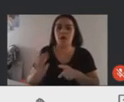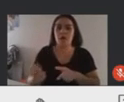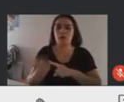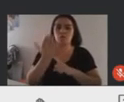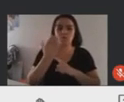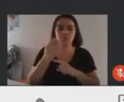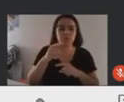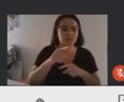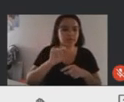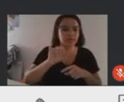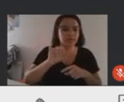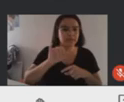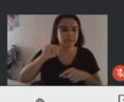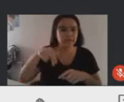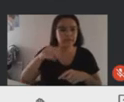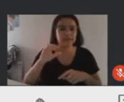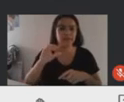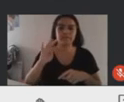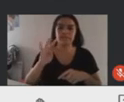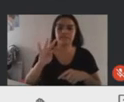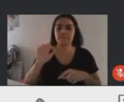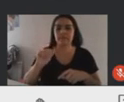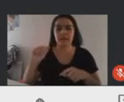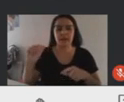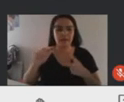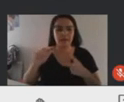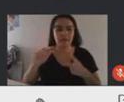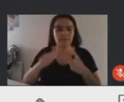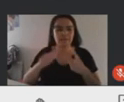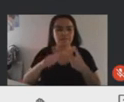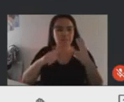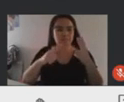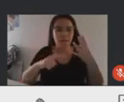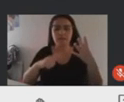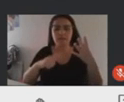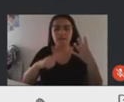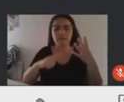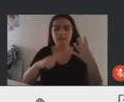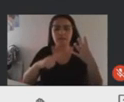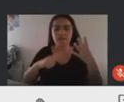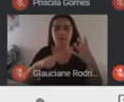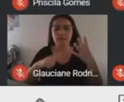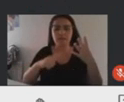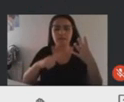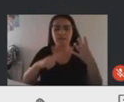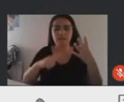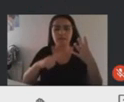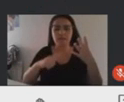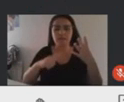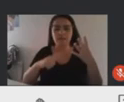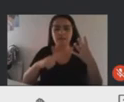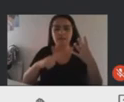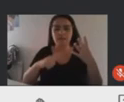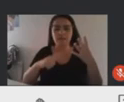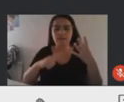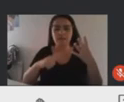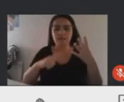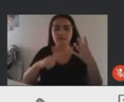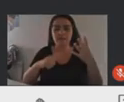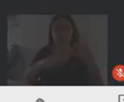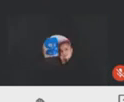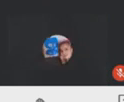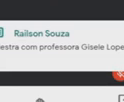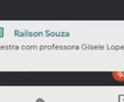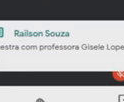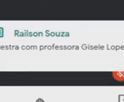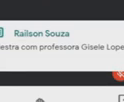Para a montagem do equipamento. Temos um outro trabalho também, um outro